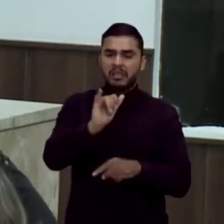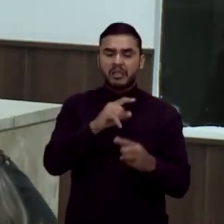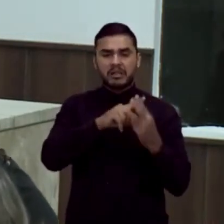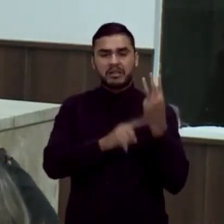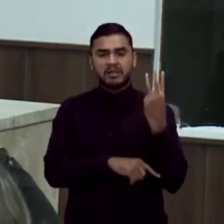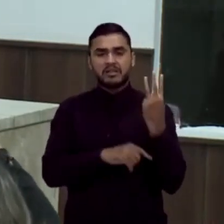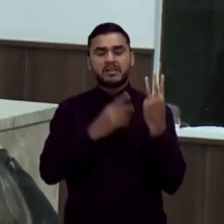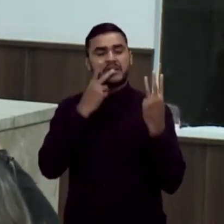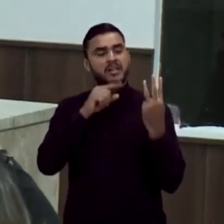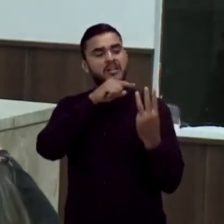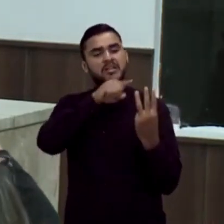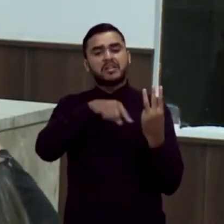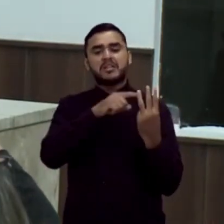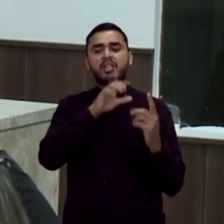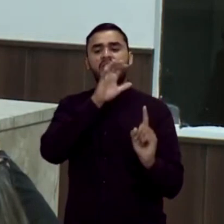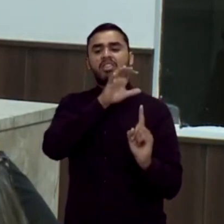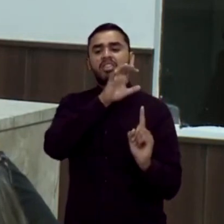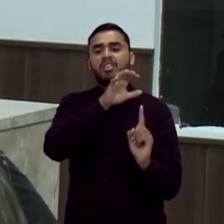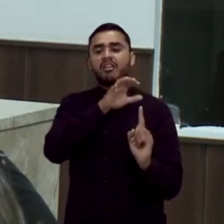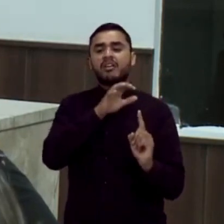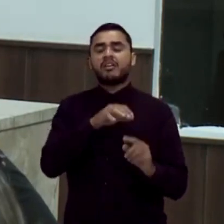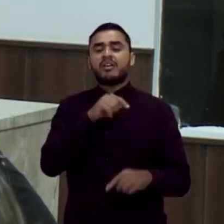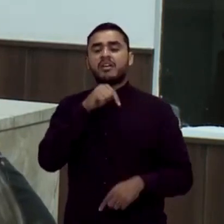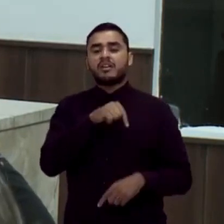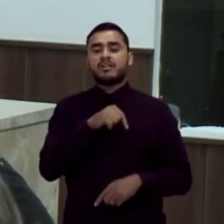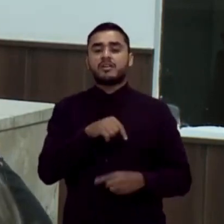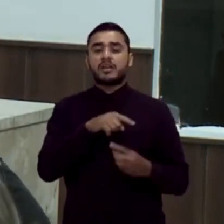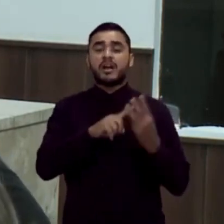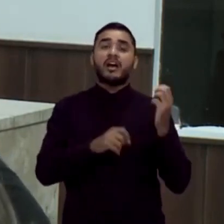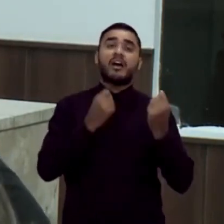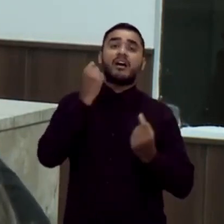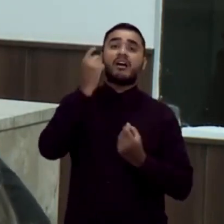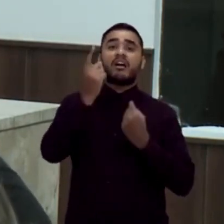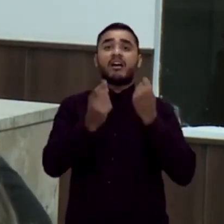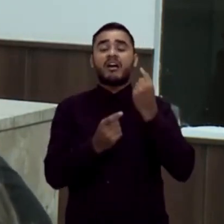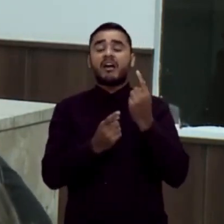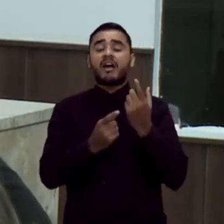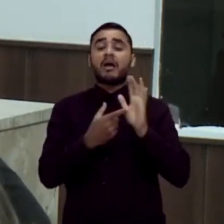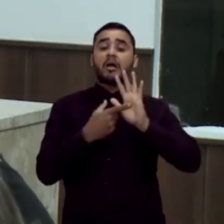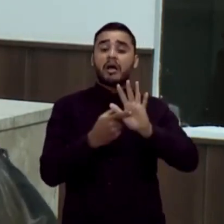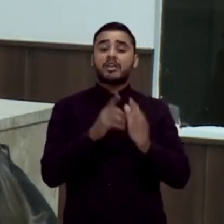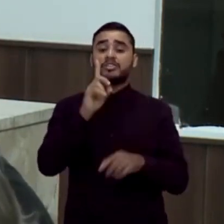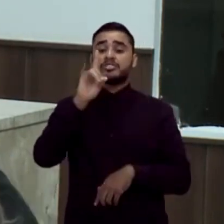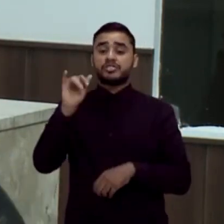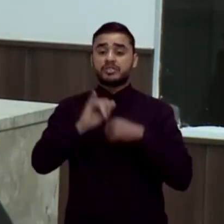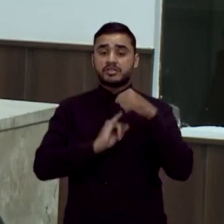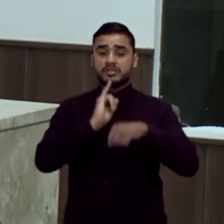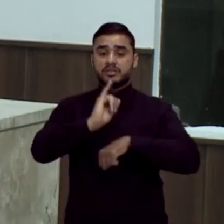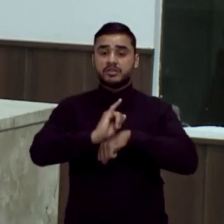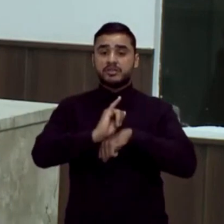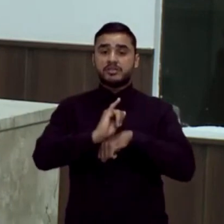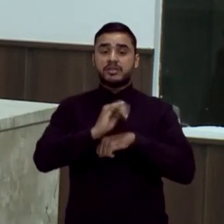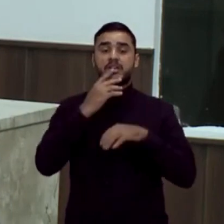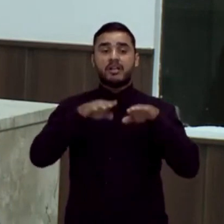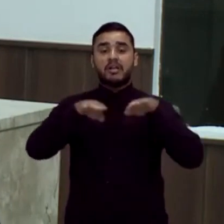lagarta encantada, que aparece só no Dia Internacional da Mulher. Aí bota um palco no meio das